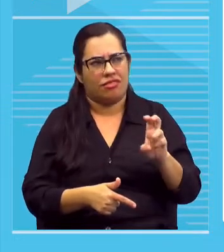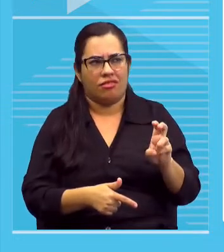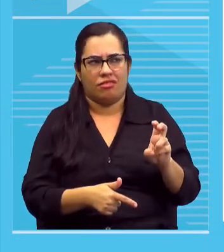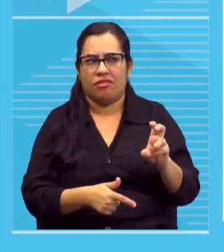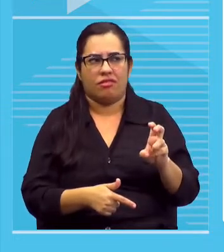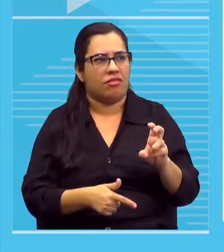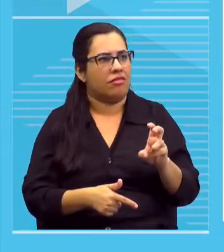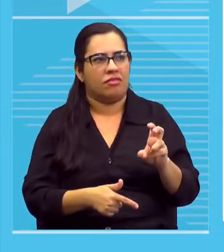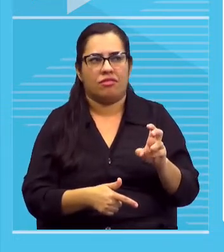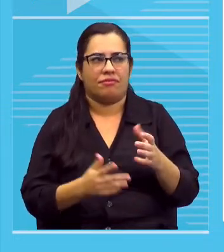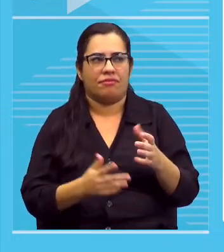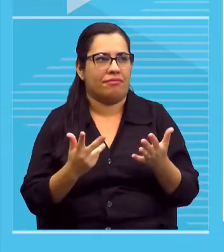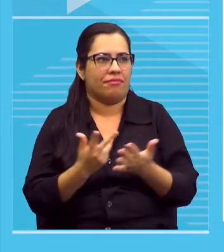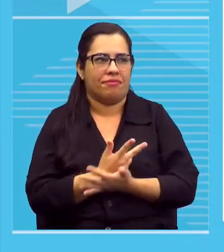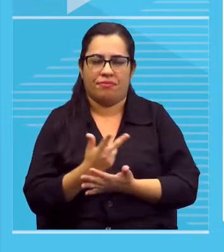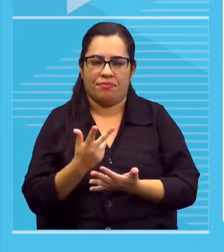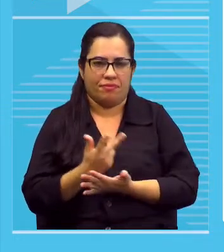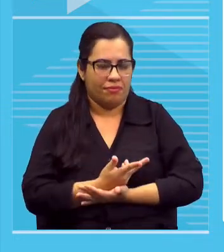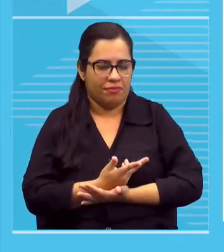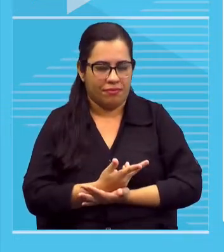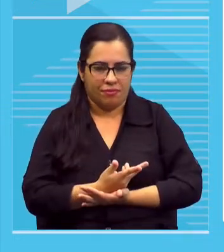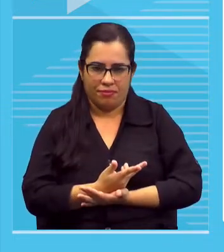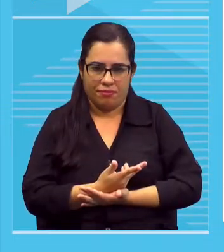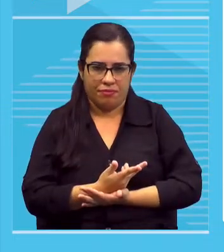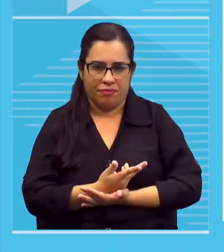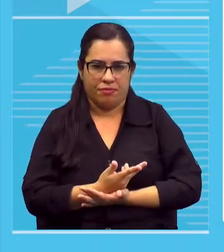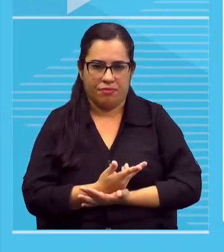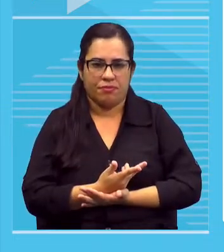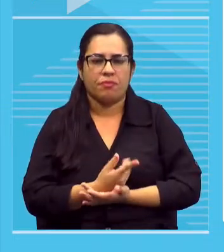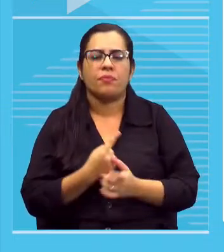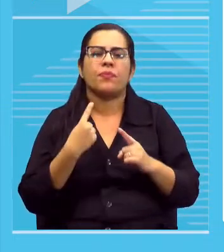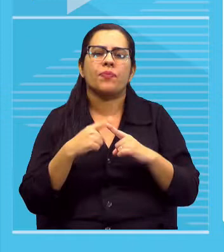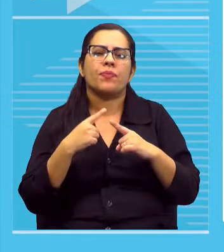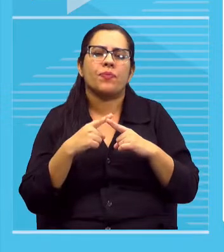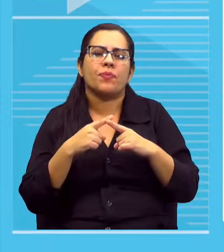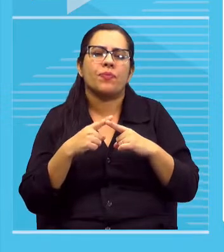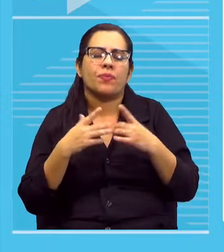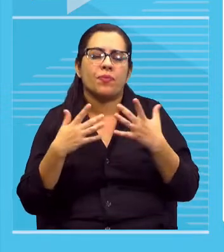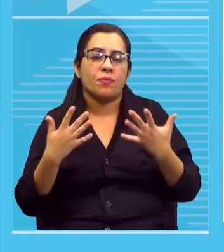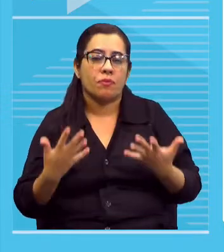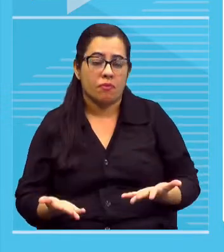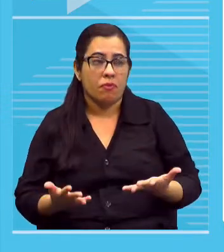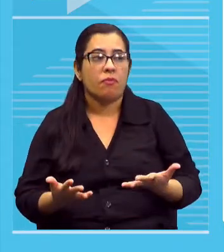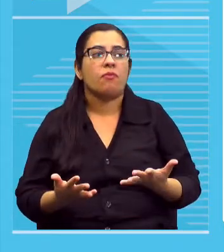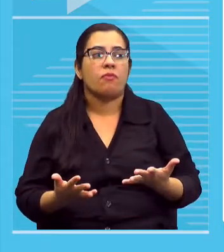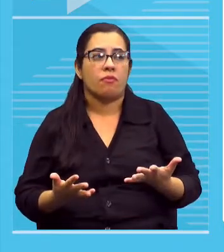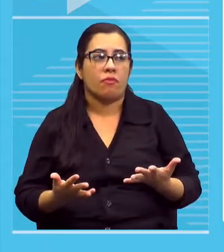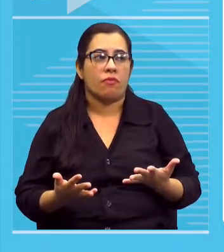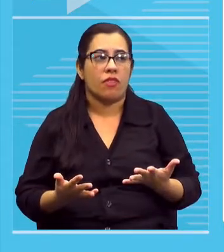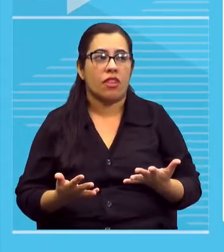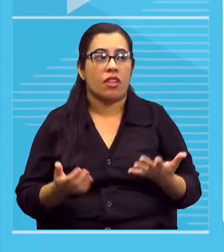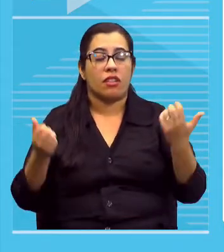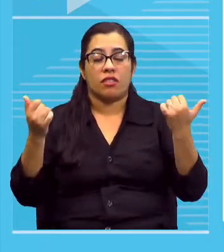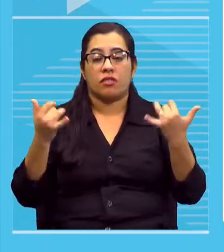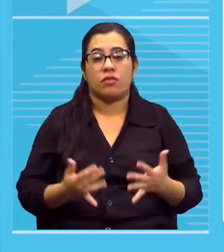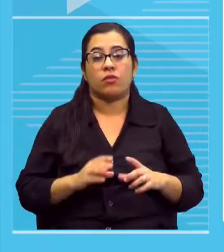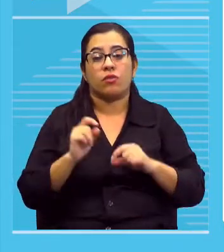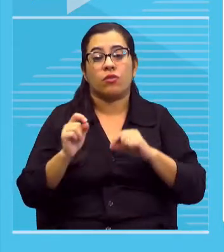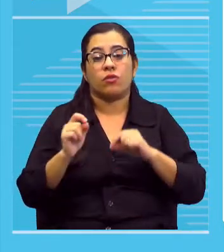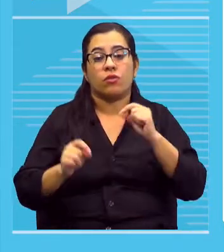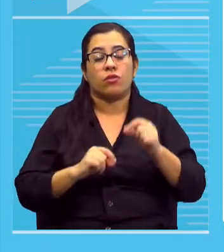jovens você errou é pai porque porque o ele me deu o